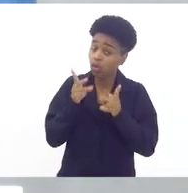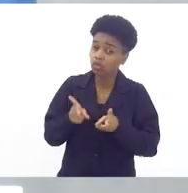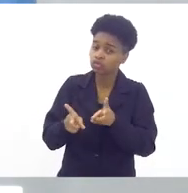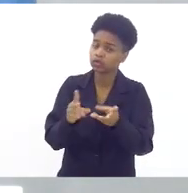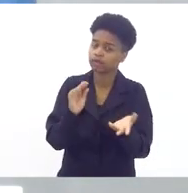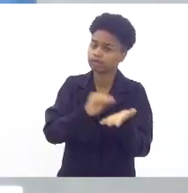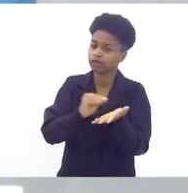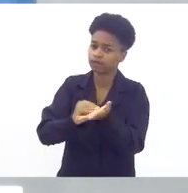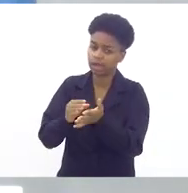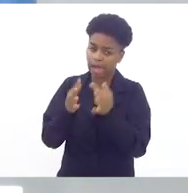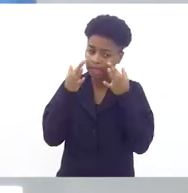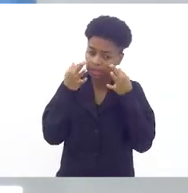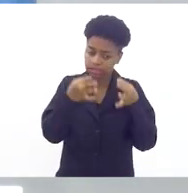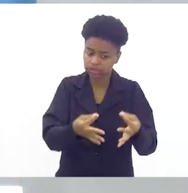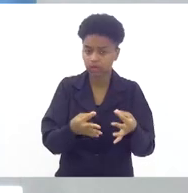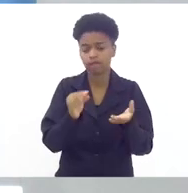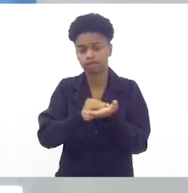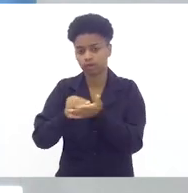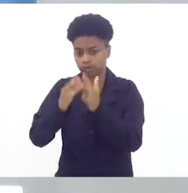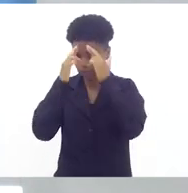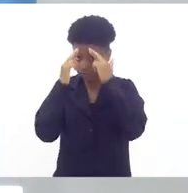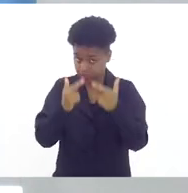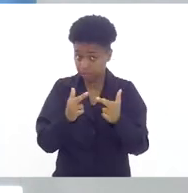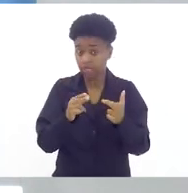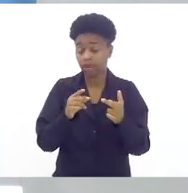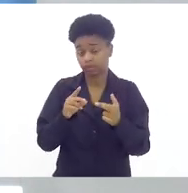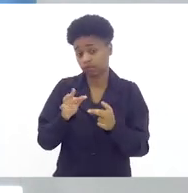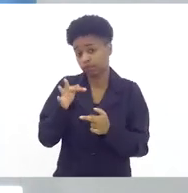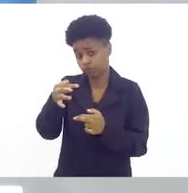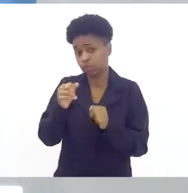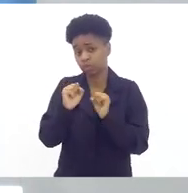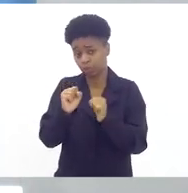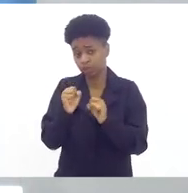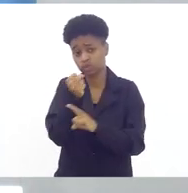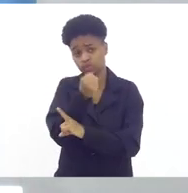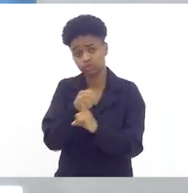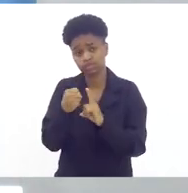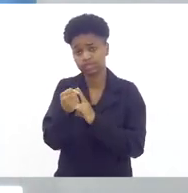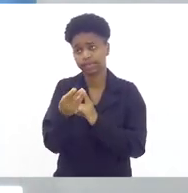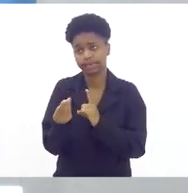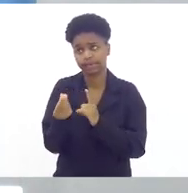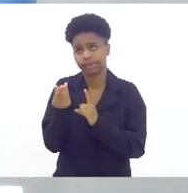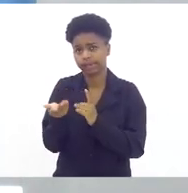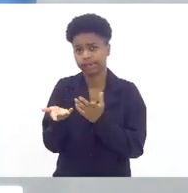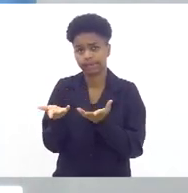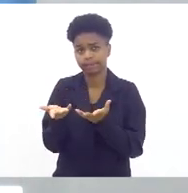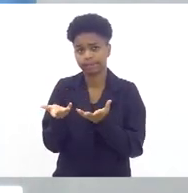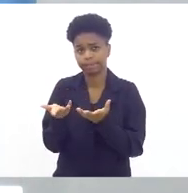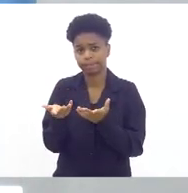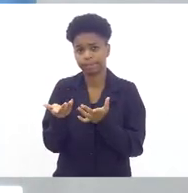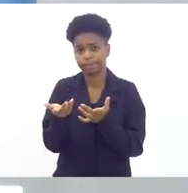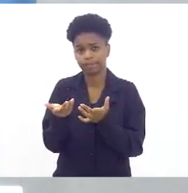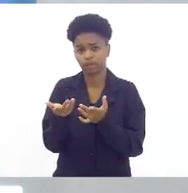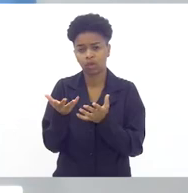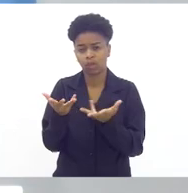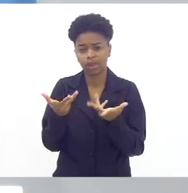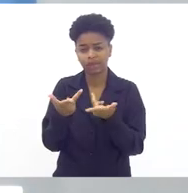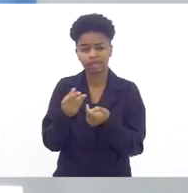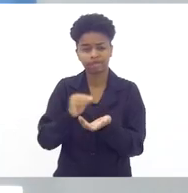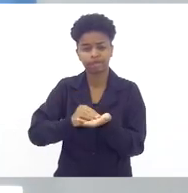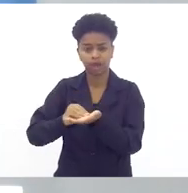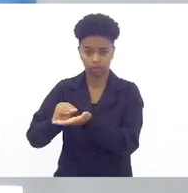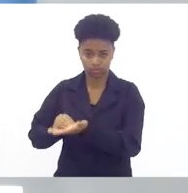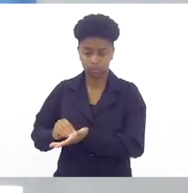que estamos recebendo com esse desrespeito da gente ter uma sociedade é muito muito menor qualificada